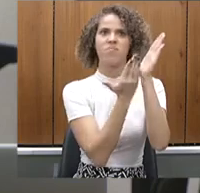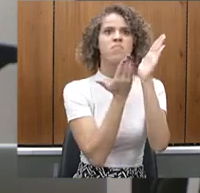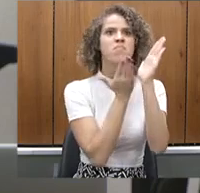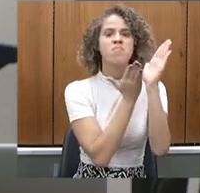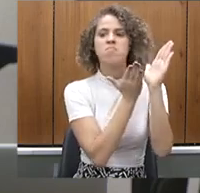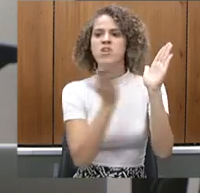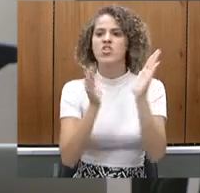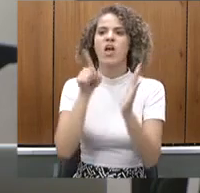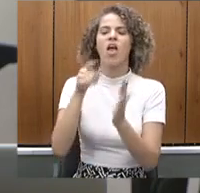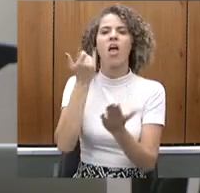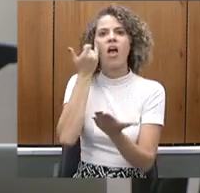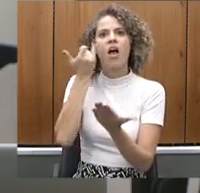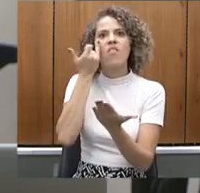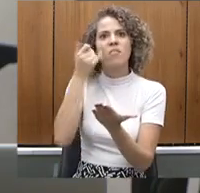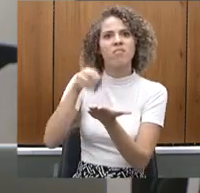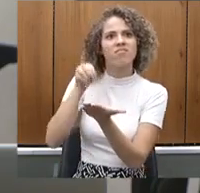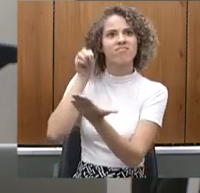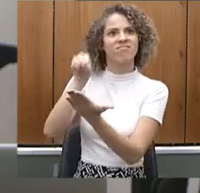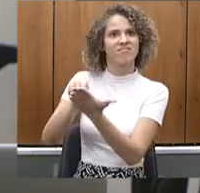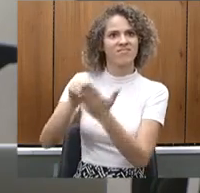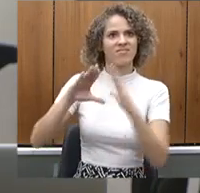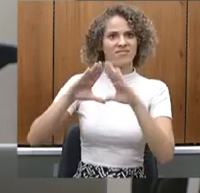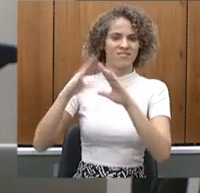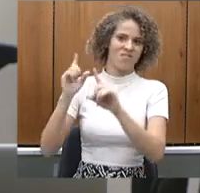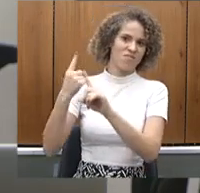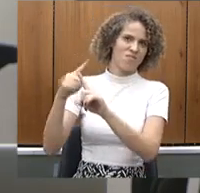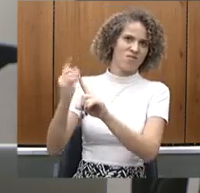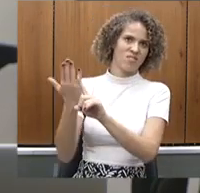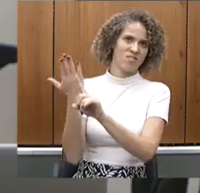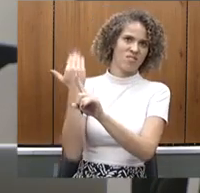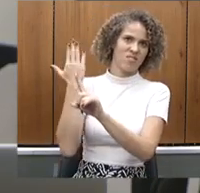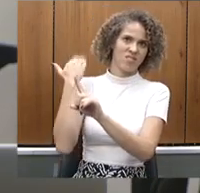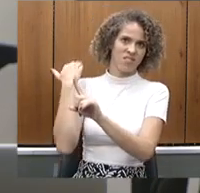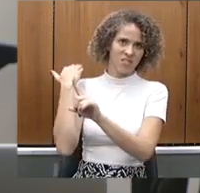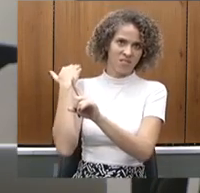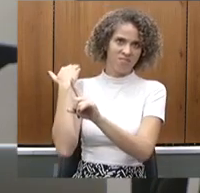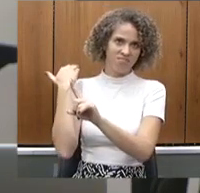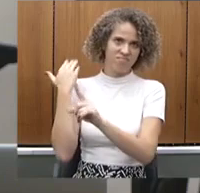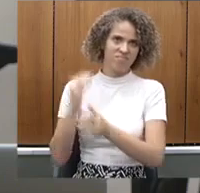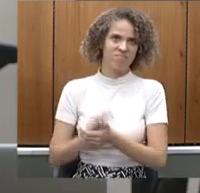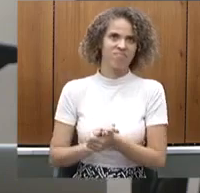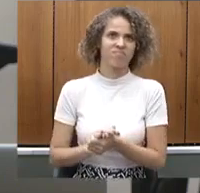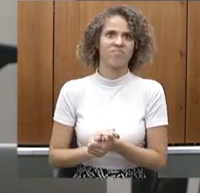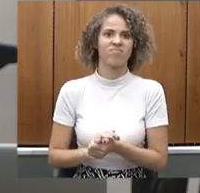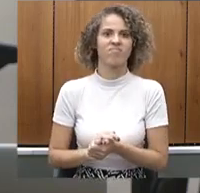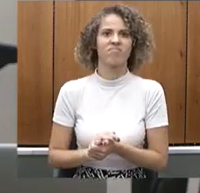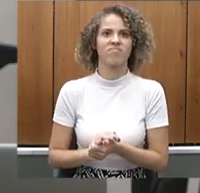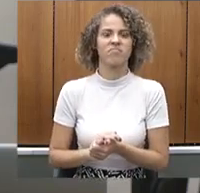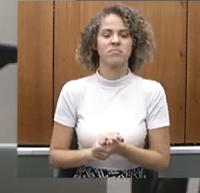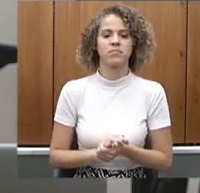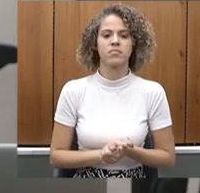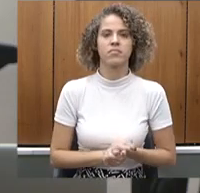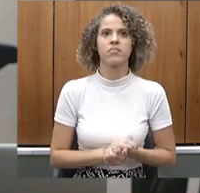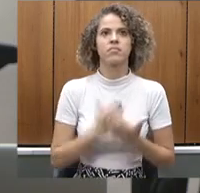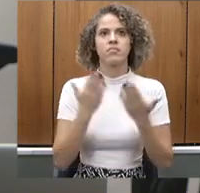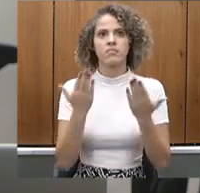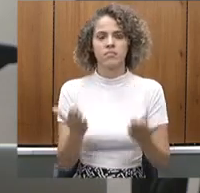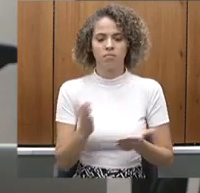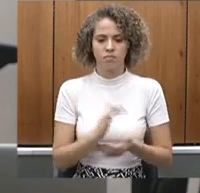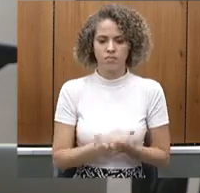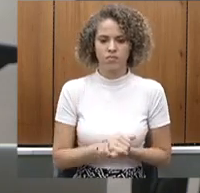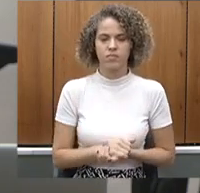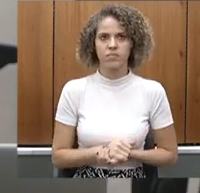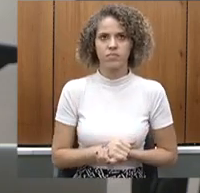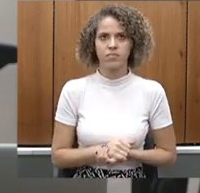informações do último Assembleia fiscaliza continua ainda aguardando votação em Plenário então